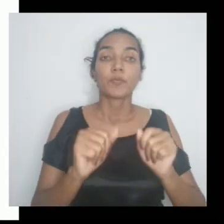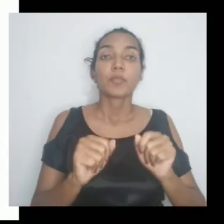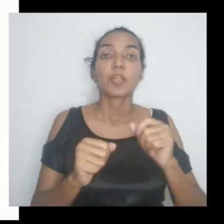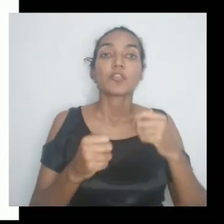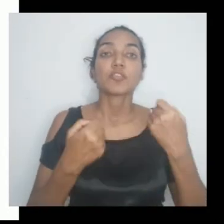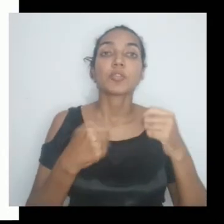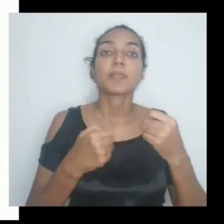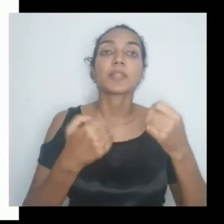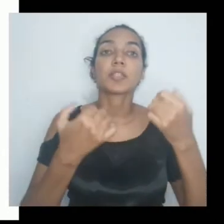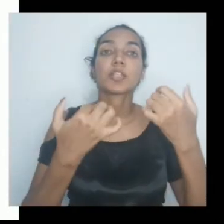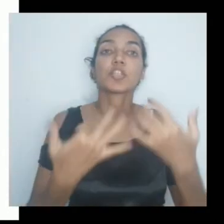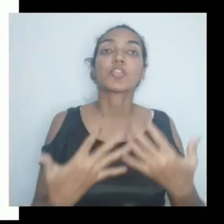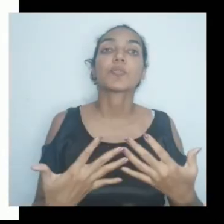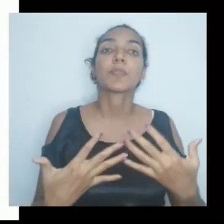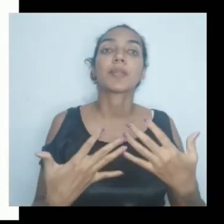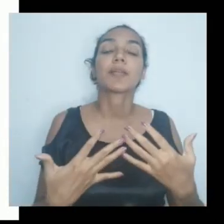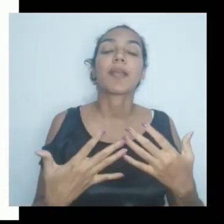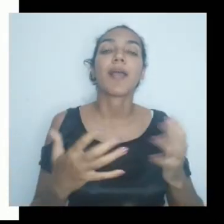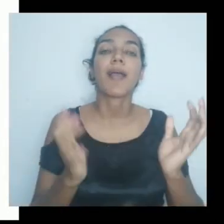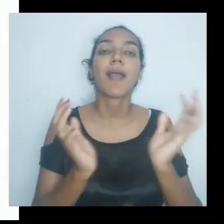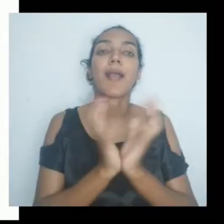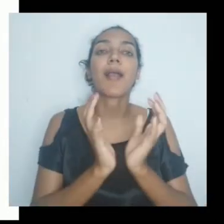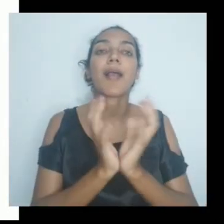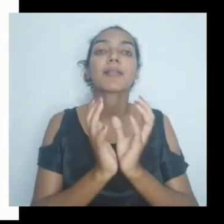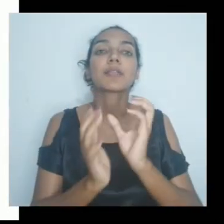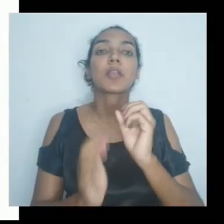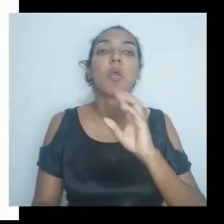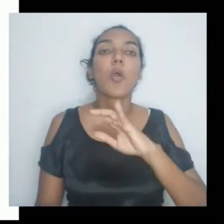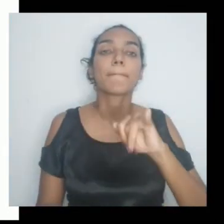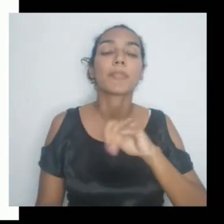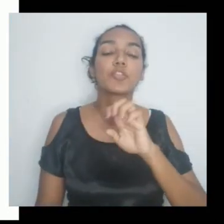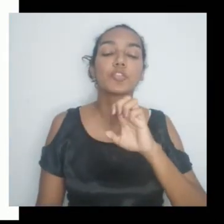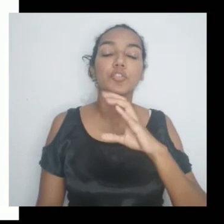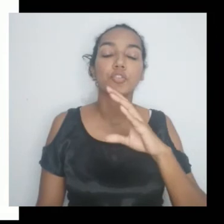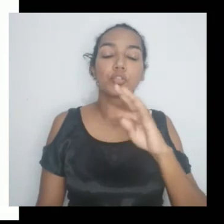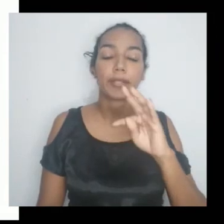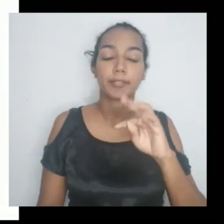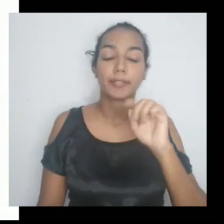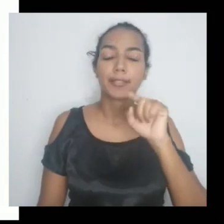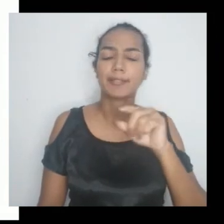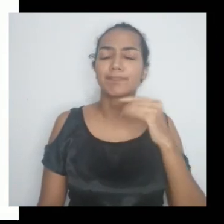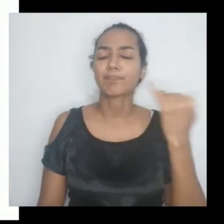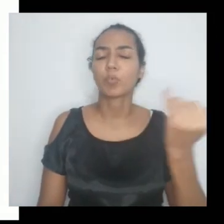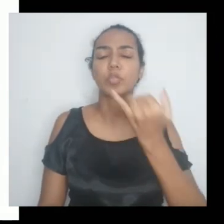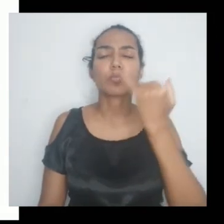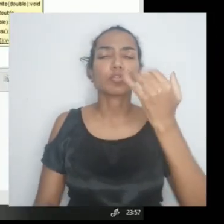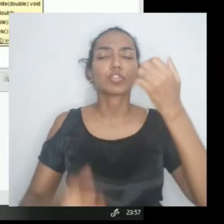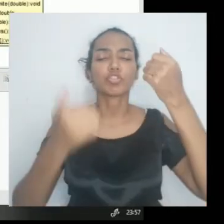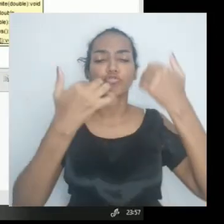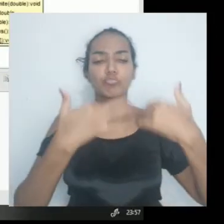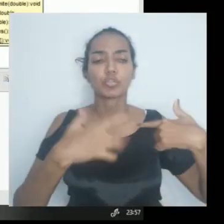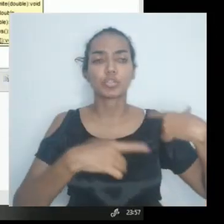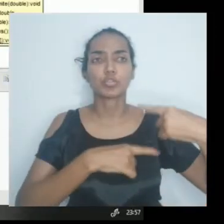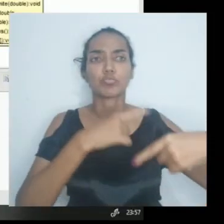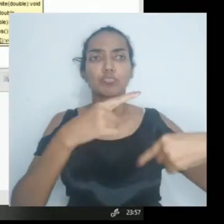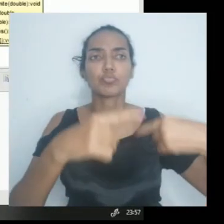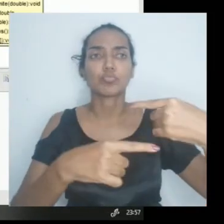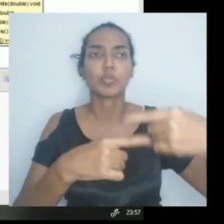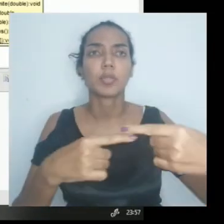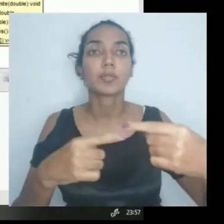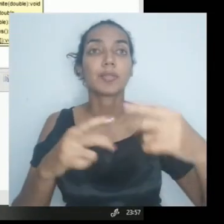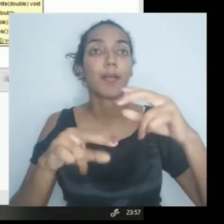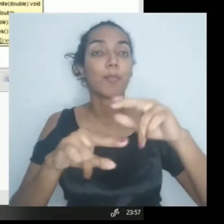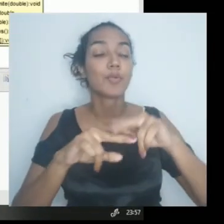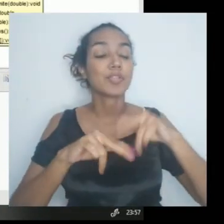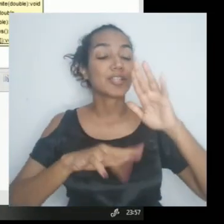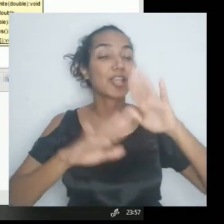importante quando a gente está falando de herança, e é por isso que muitas vezes a gente está vendo métodos como esse que eu acabei de utilizar aqui, chamado de getClass. Que danada é getClass? De onde ele